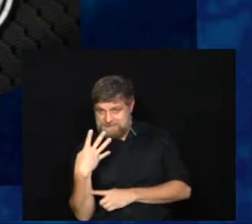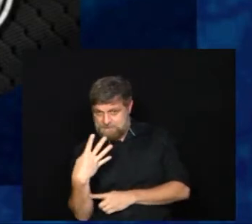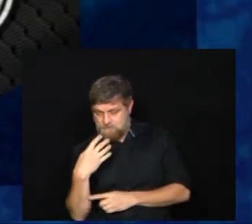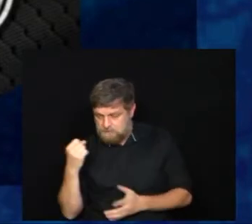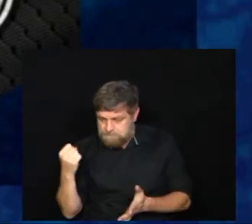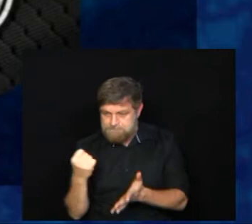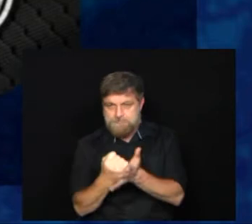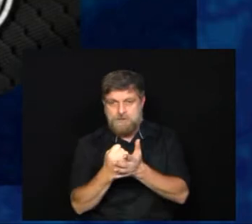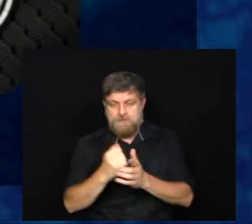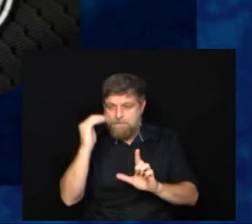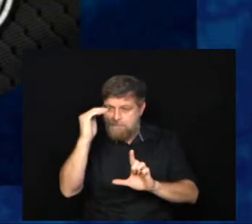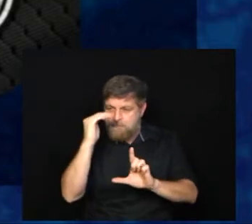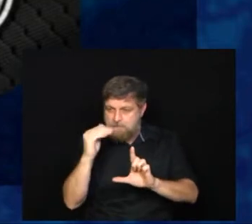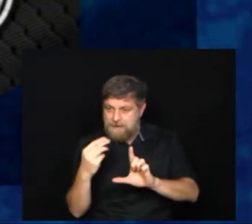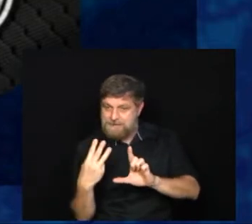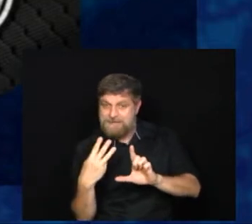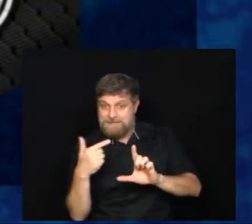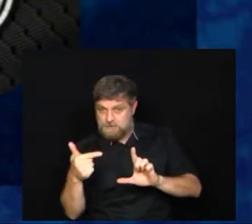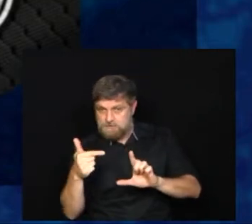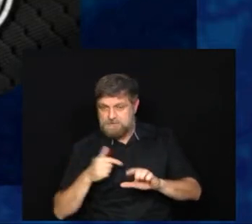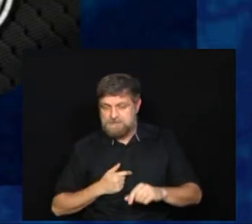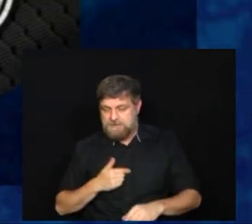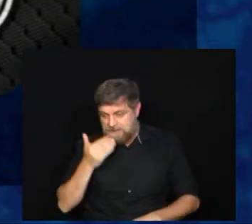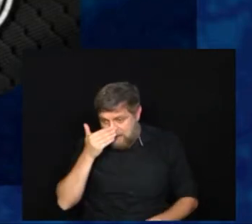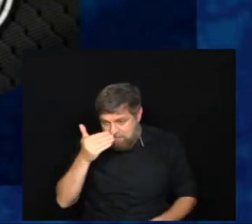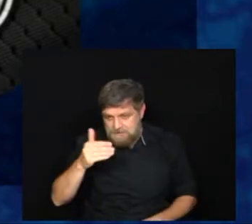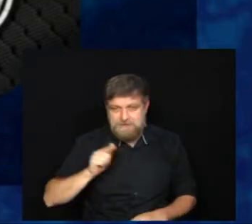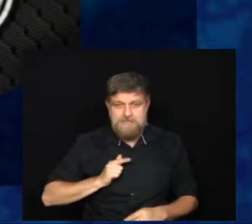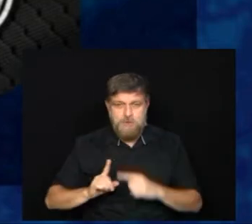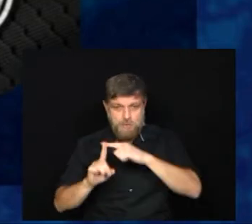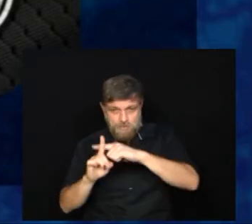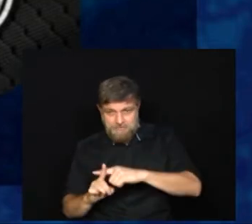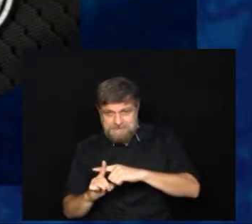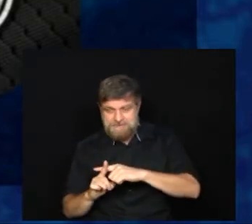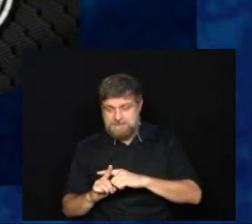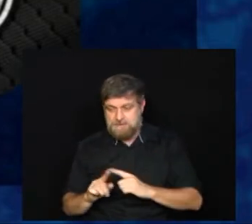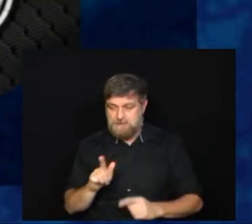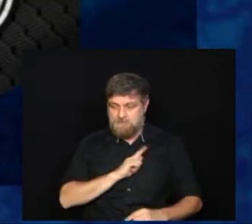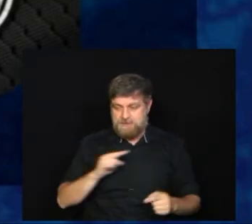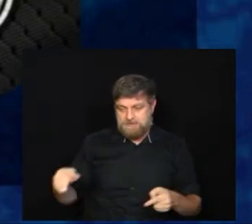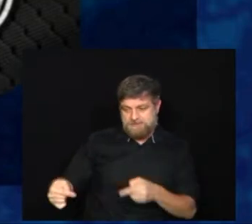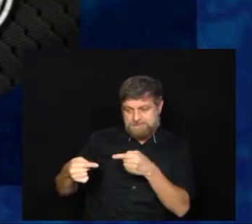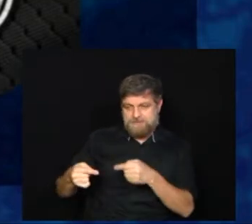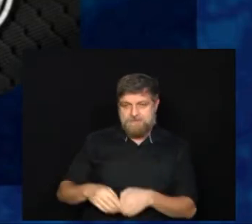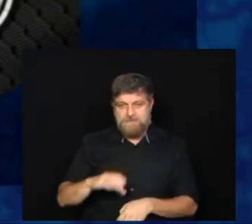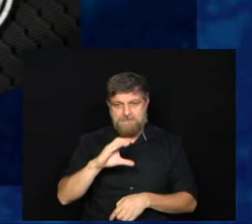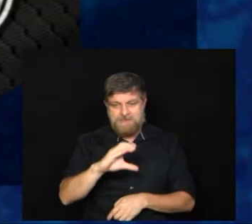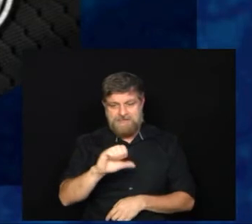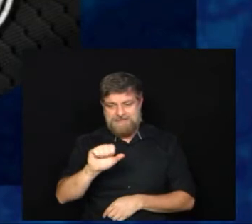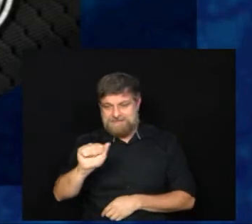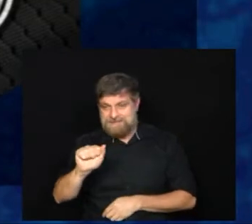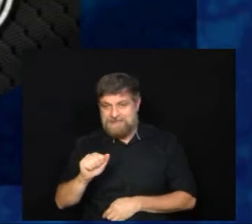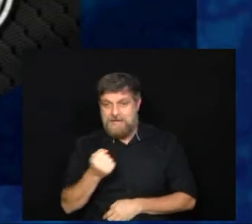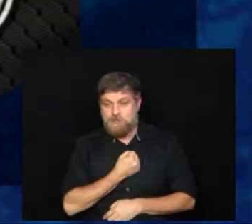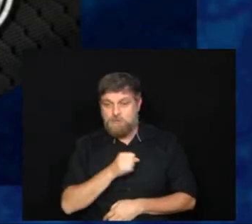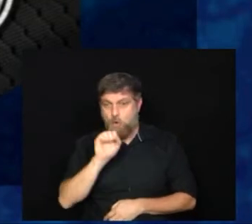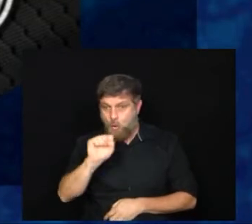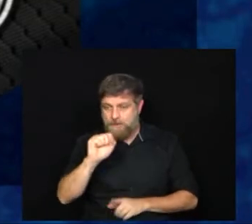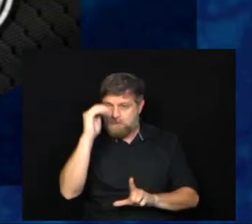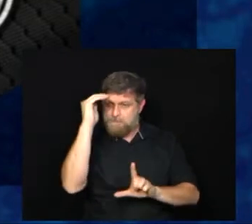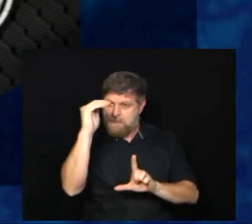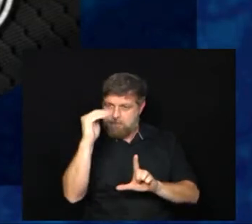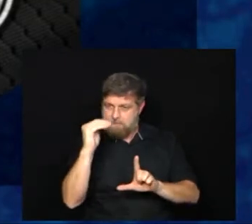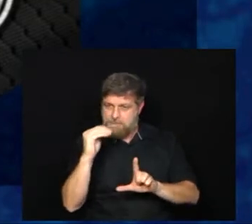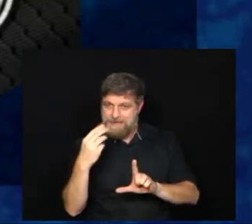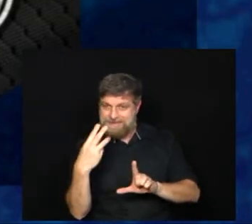colocada, com 32 pontos. Está logo à frente do Cruzeiro, que enfrenta o Guarani. E o CSA, 8º colocado, com